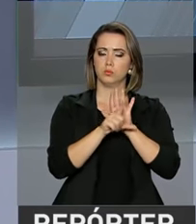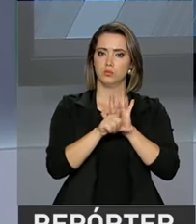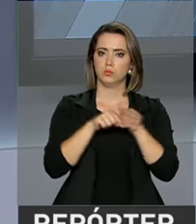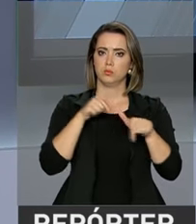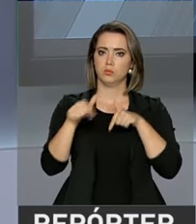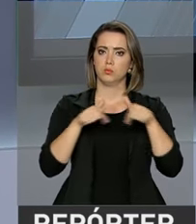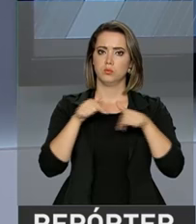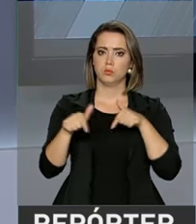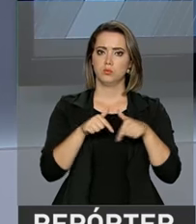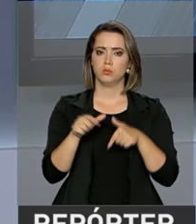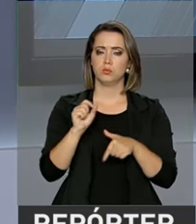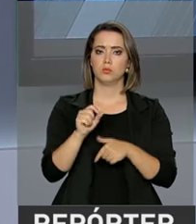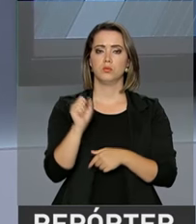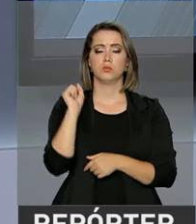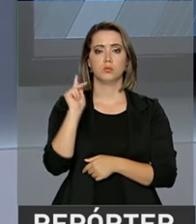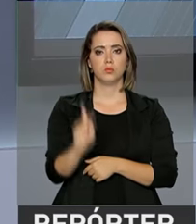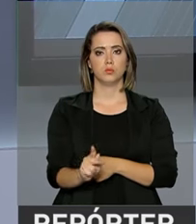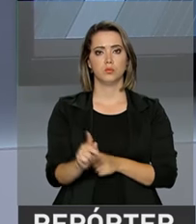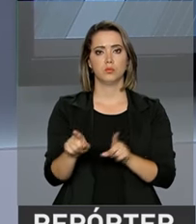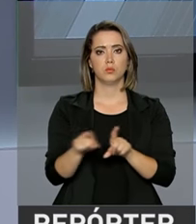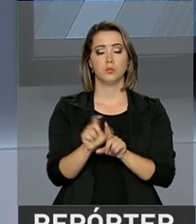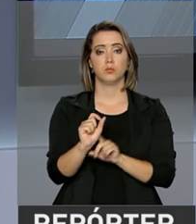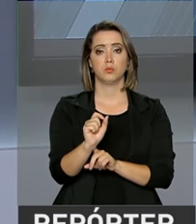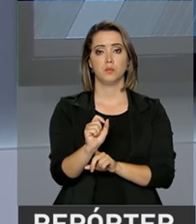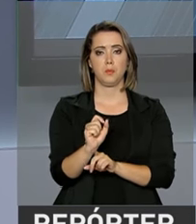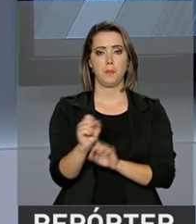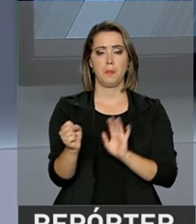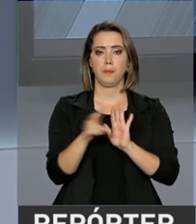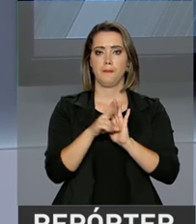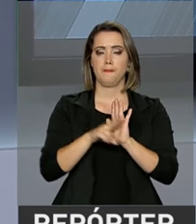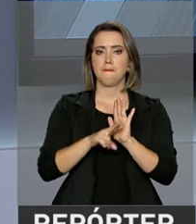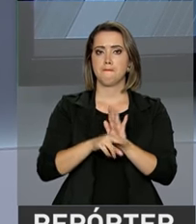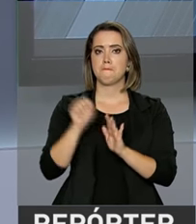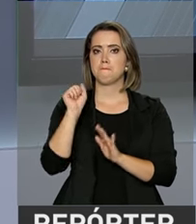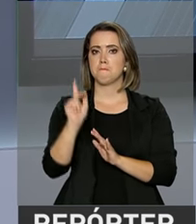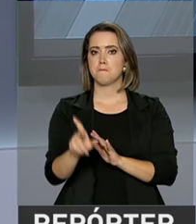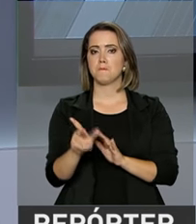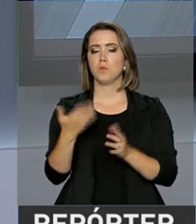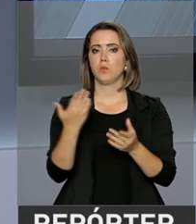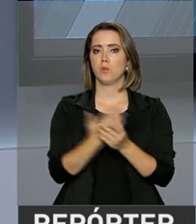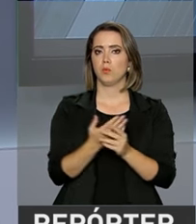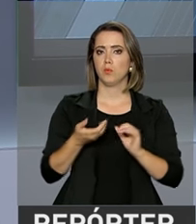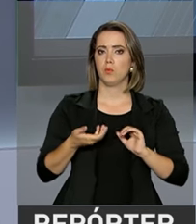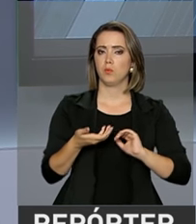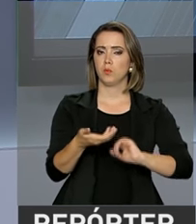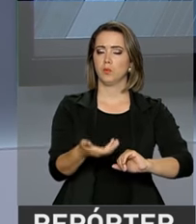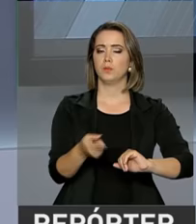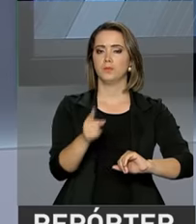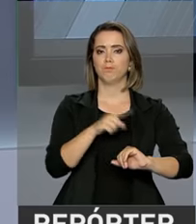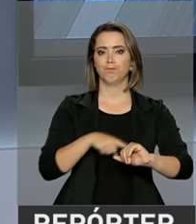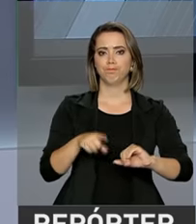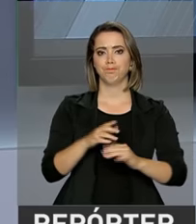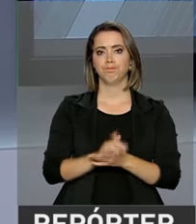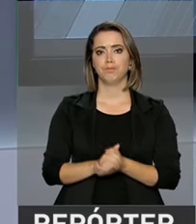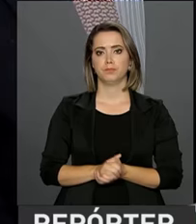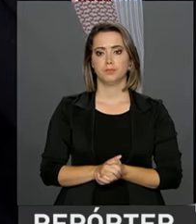de modernização da lei trabalhista e também da reforma da Previdência que tramitam no Congresso